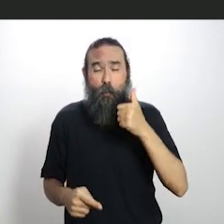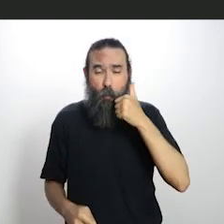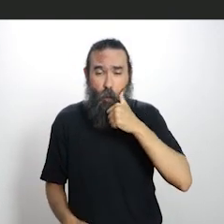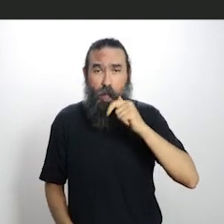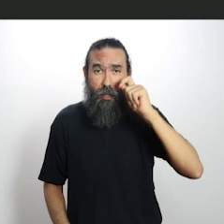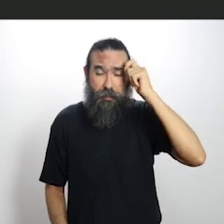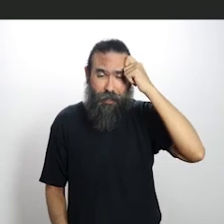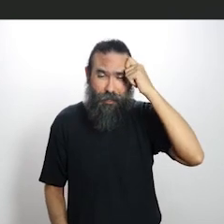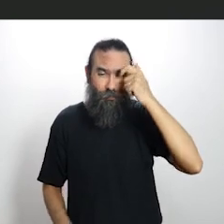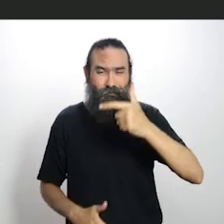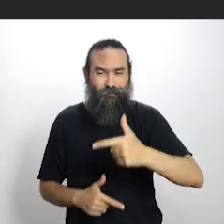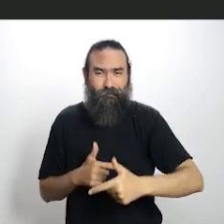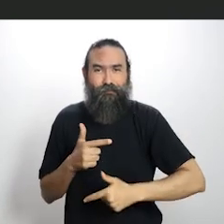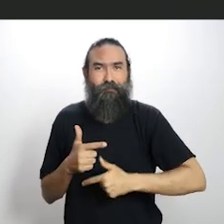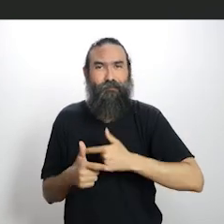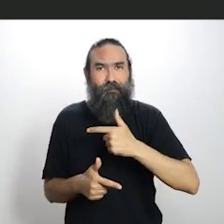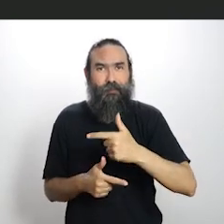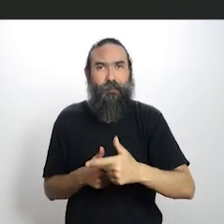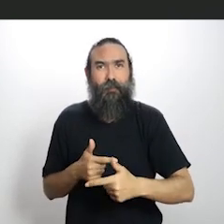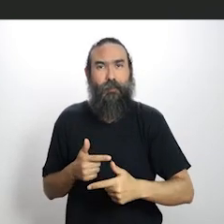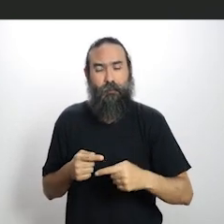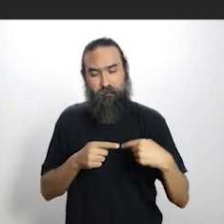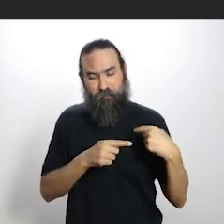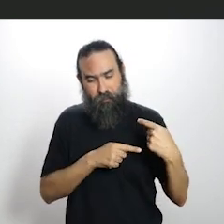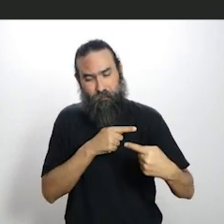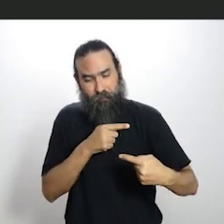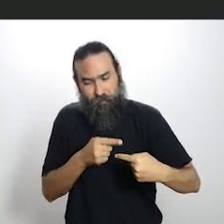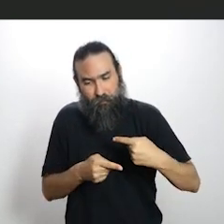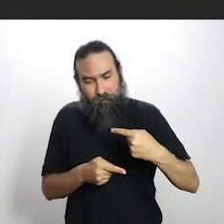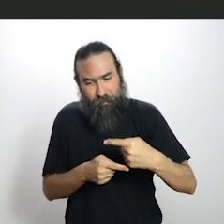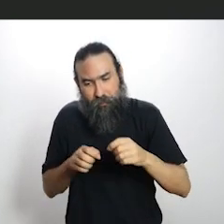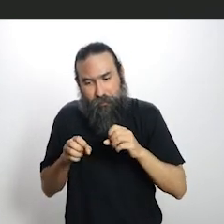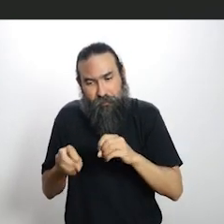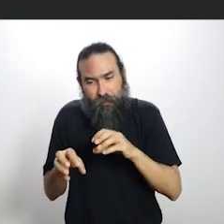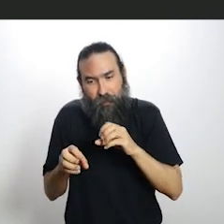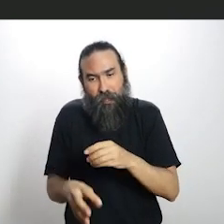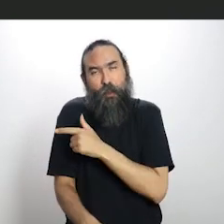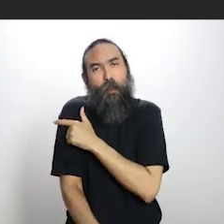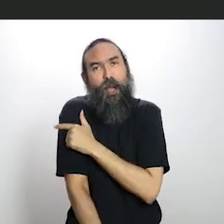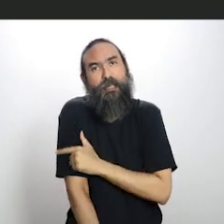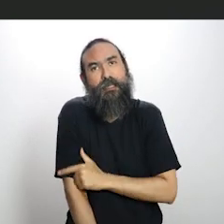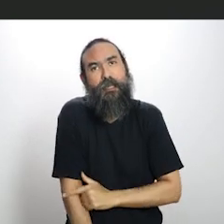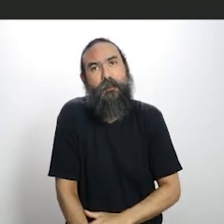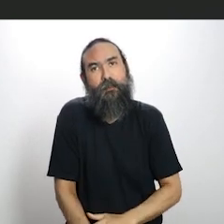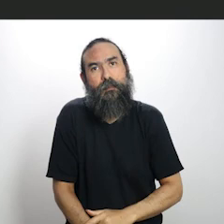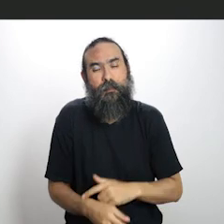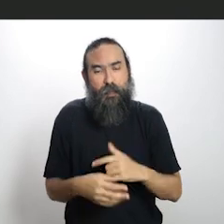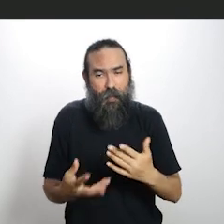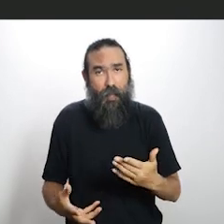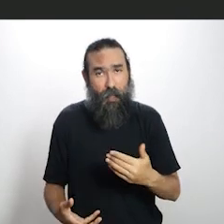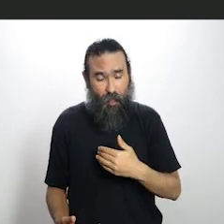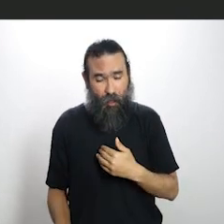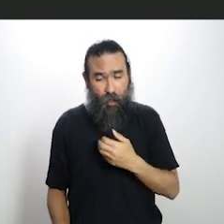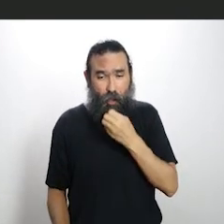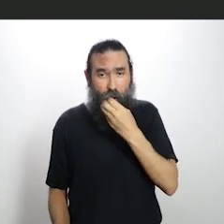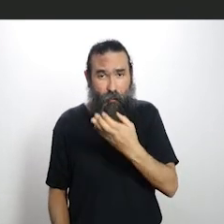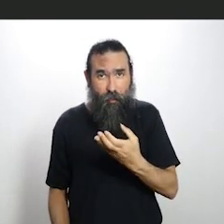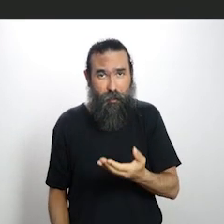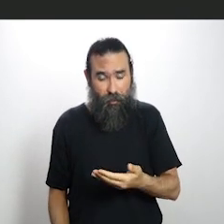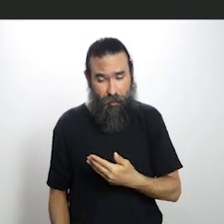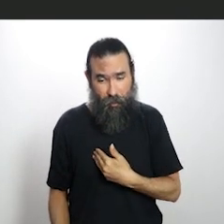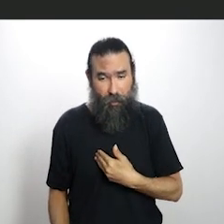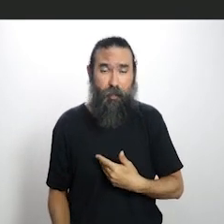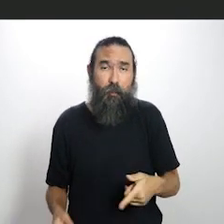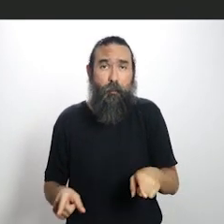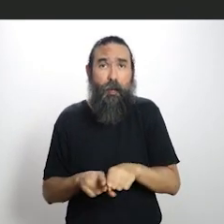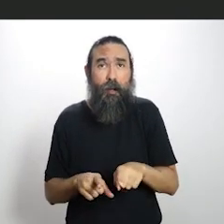a isso livraram livraram esse tipo de educação que o mundo ofereceu e que provou que levou a gente a esse funil e o que